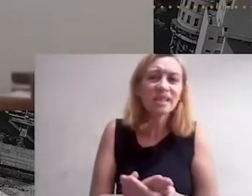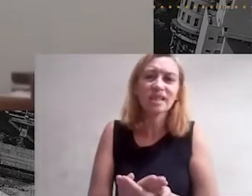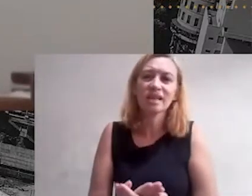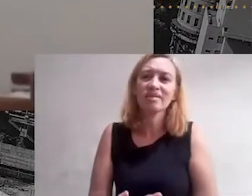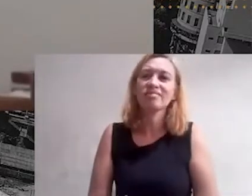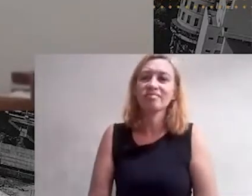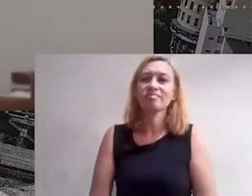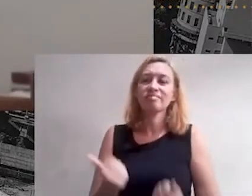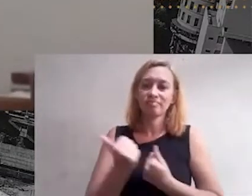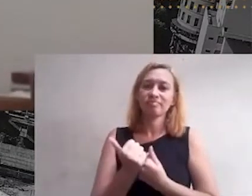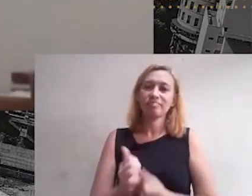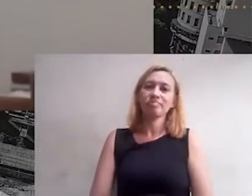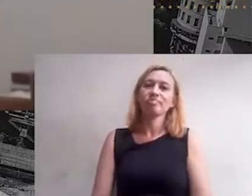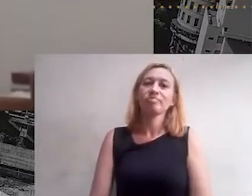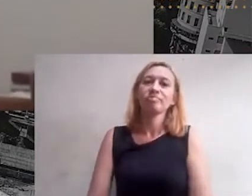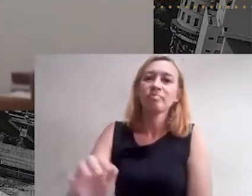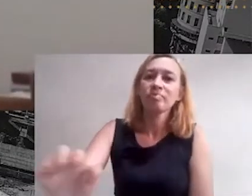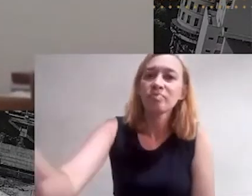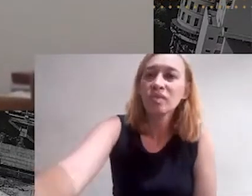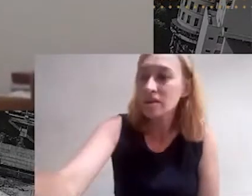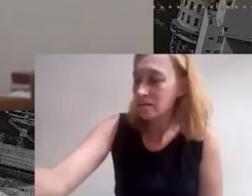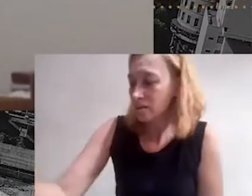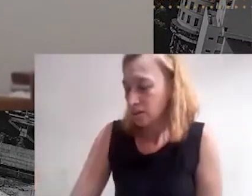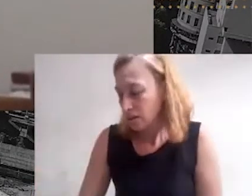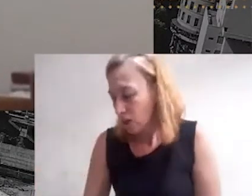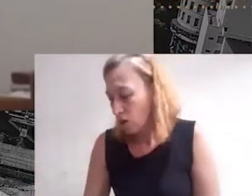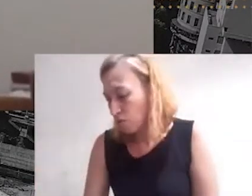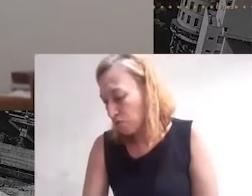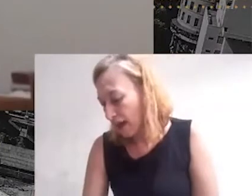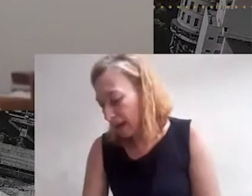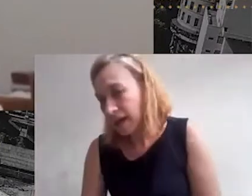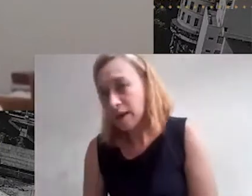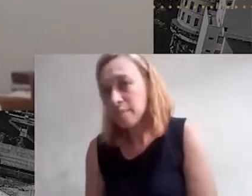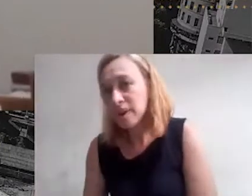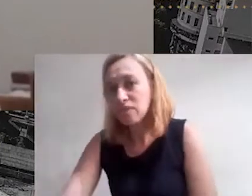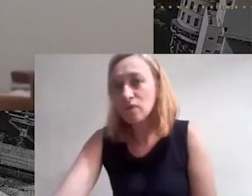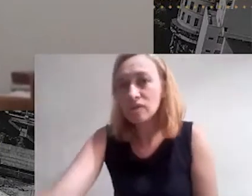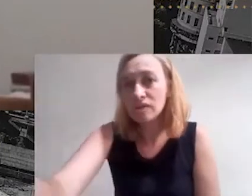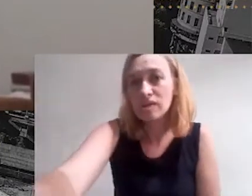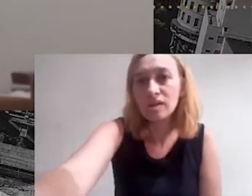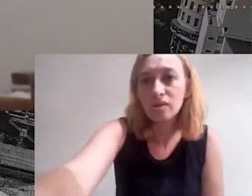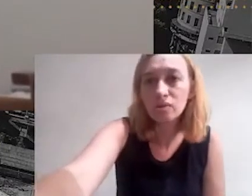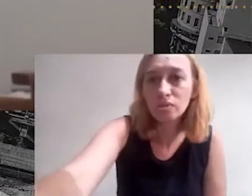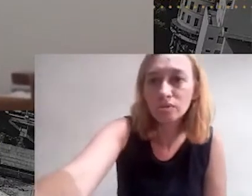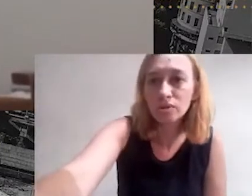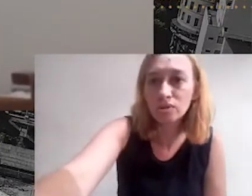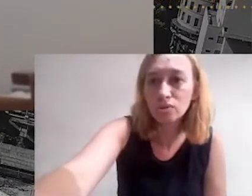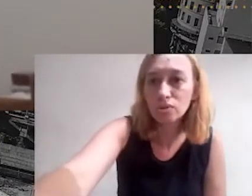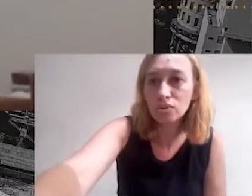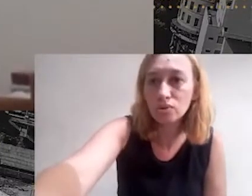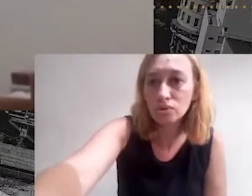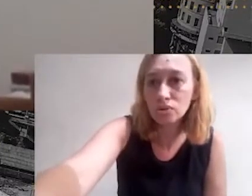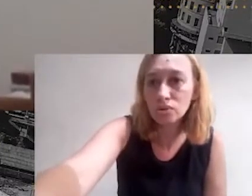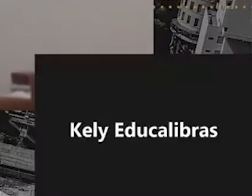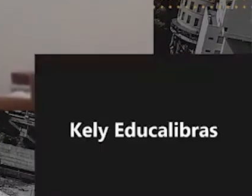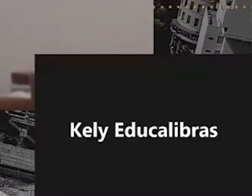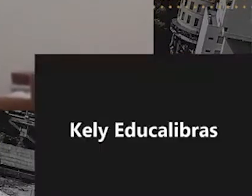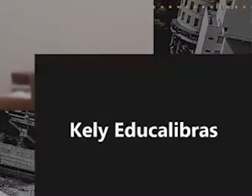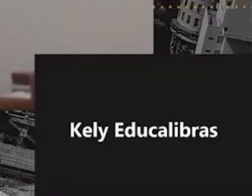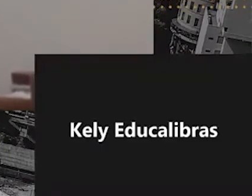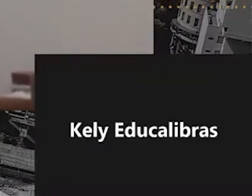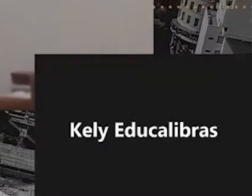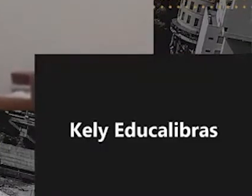adorei participar disso aqui. Adorei me reencontrar com você, Virgílio, mesmo